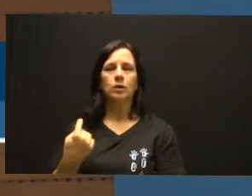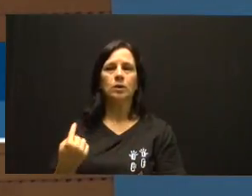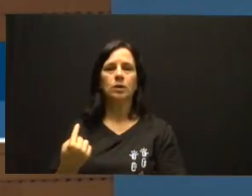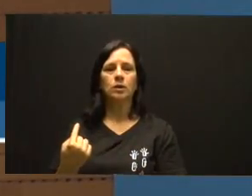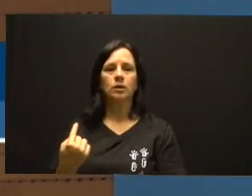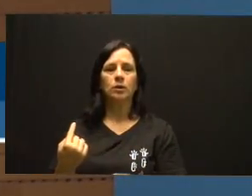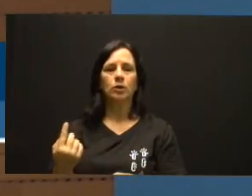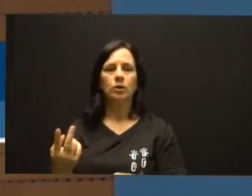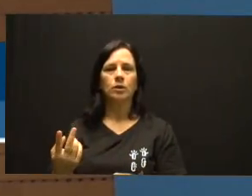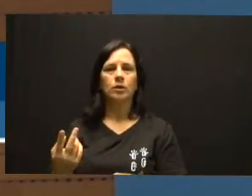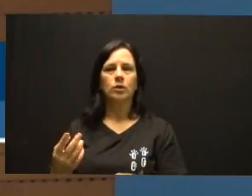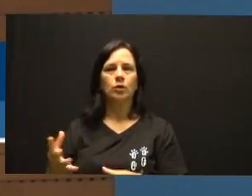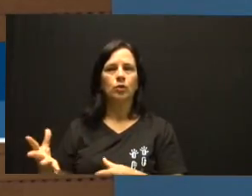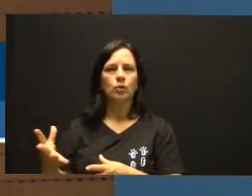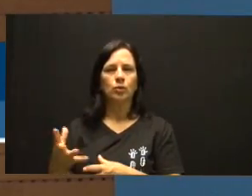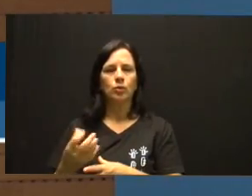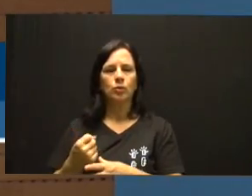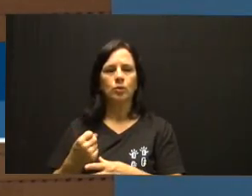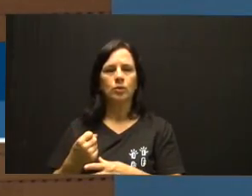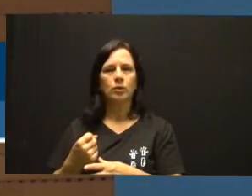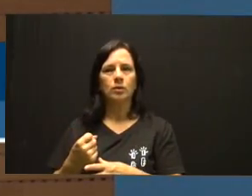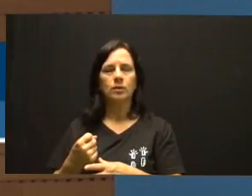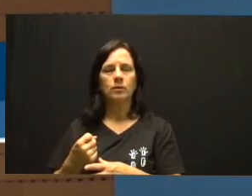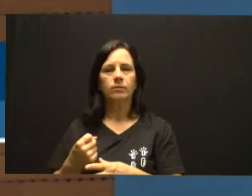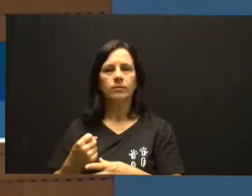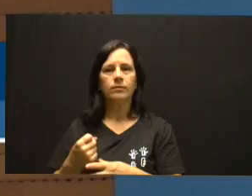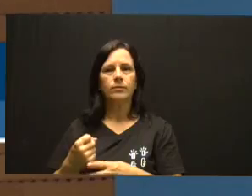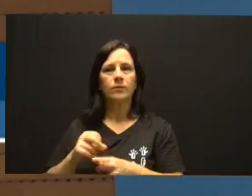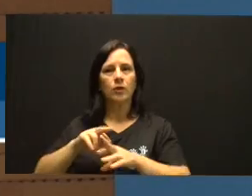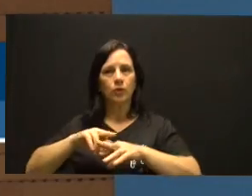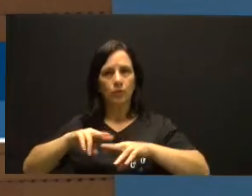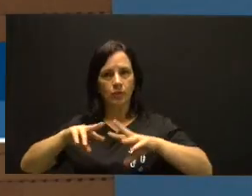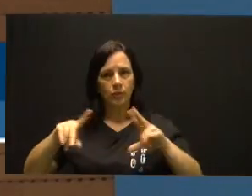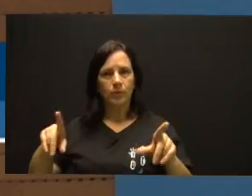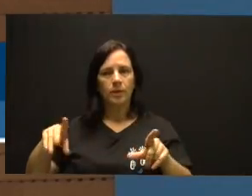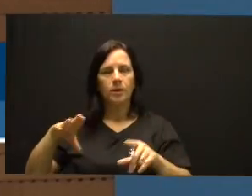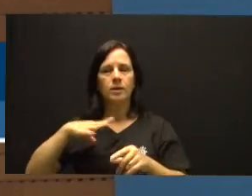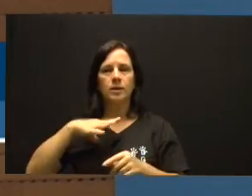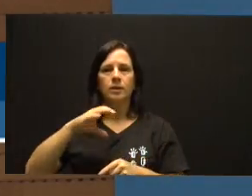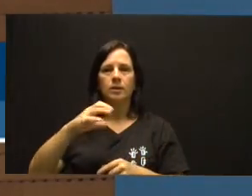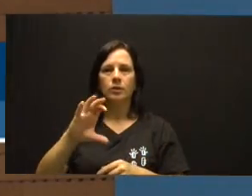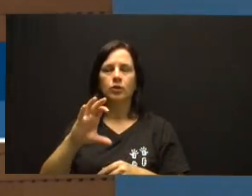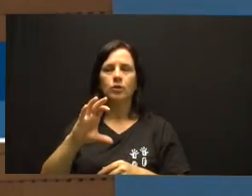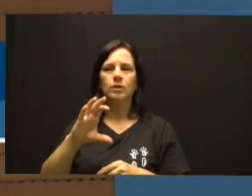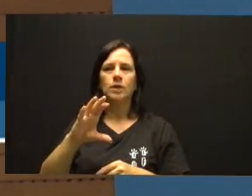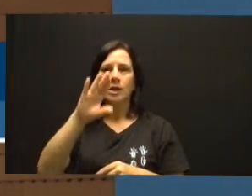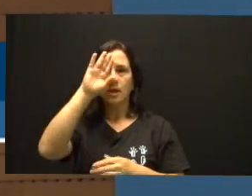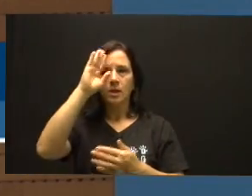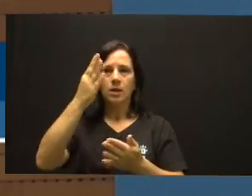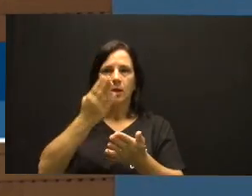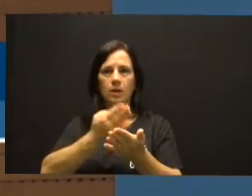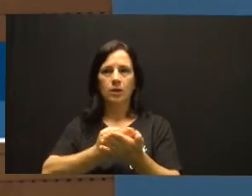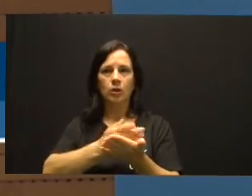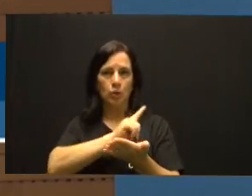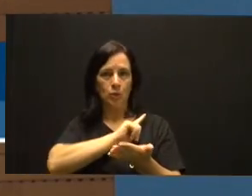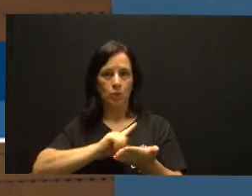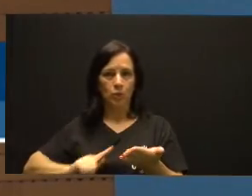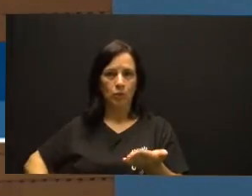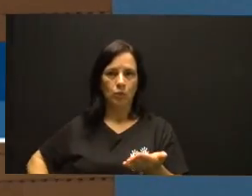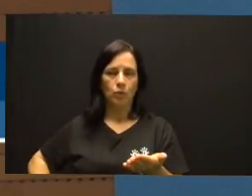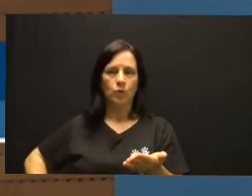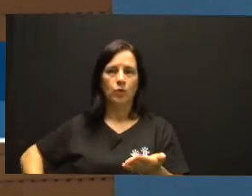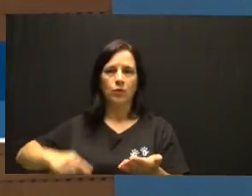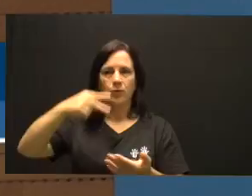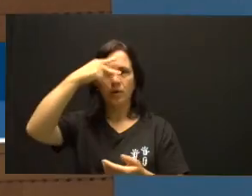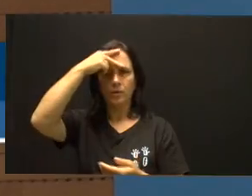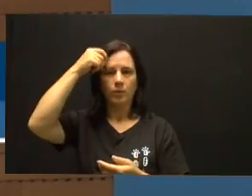nós estamos resgatando a nossa cidade e acreditamos no governo do vereador Ademário pelo